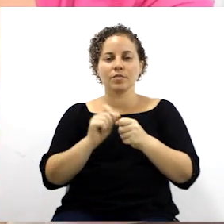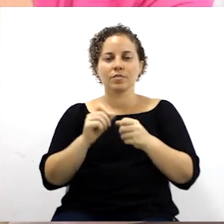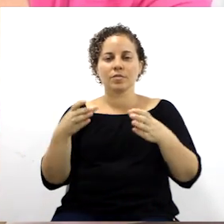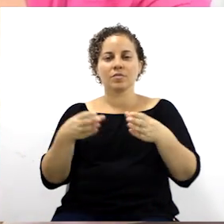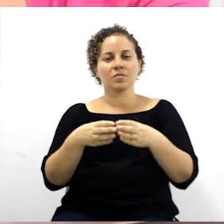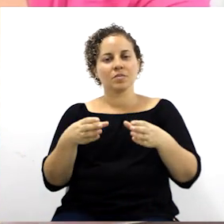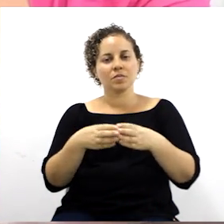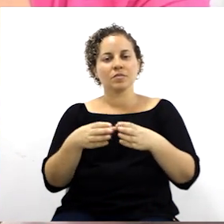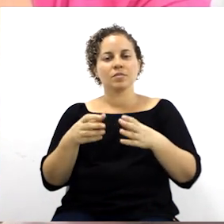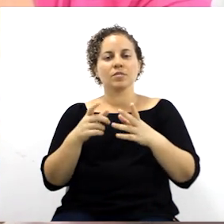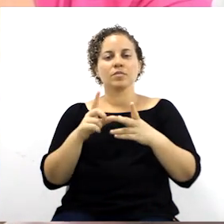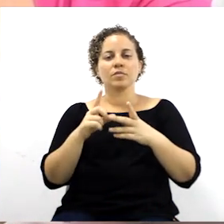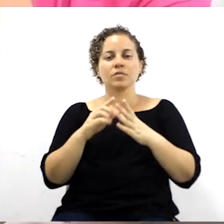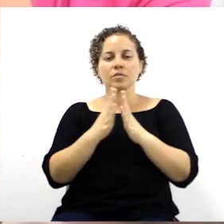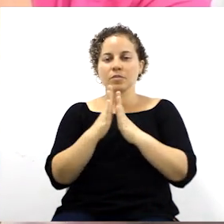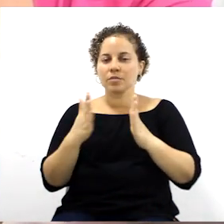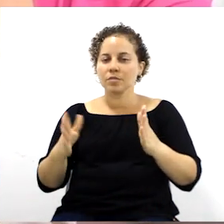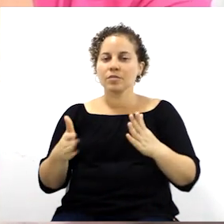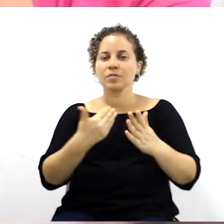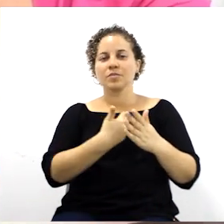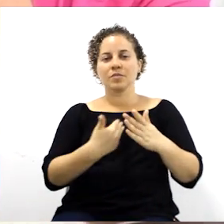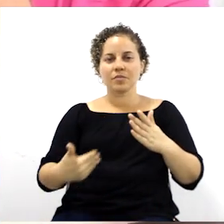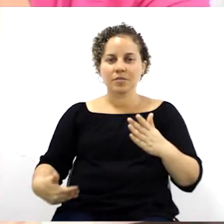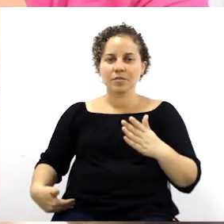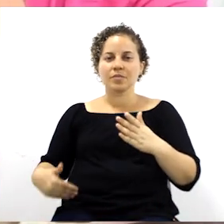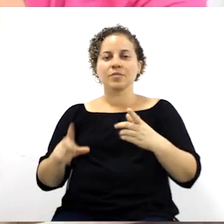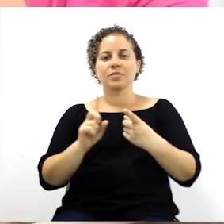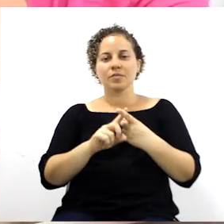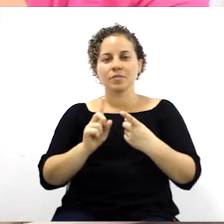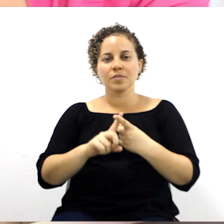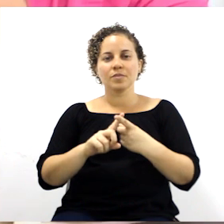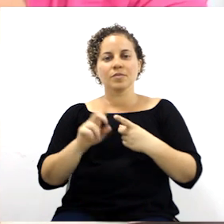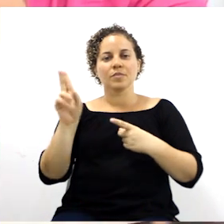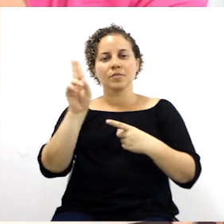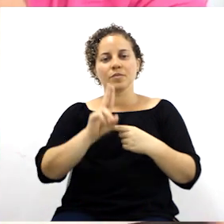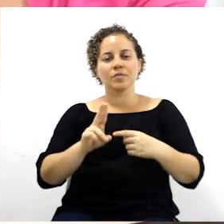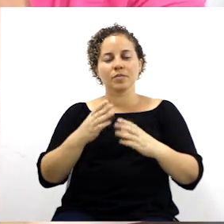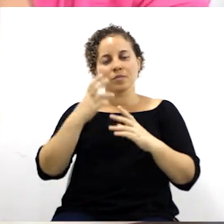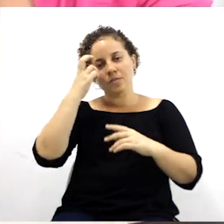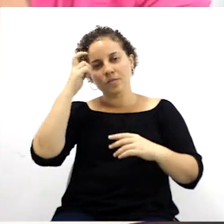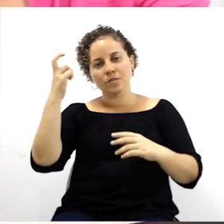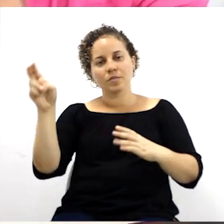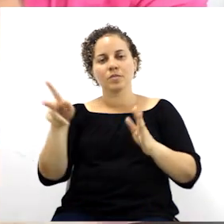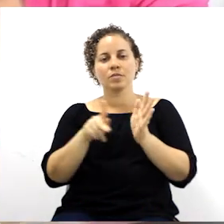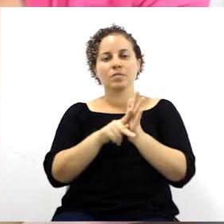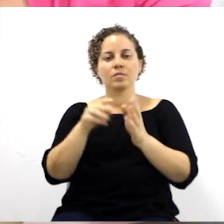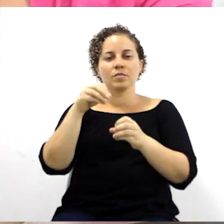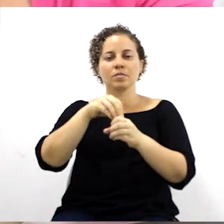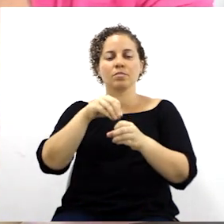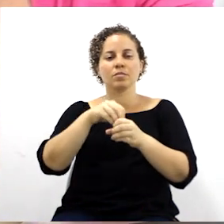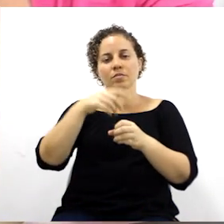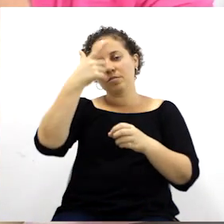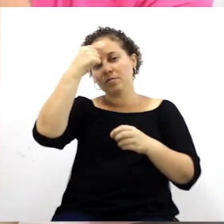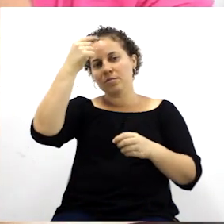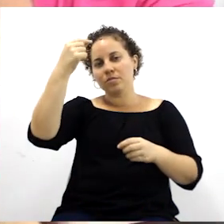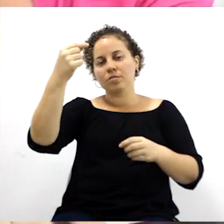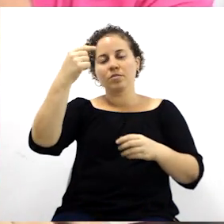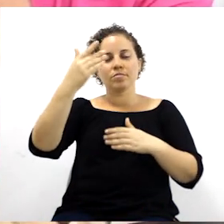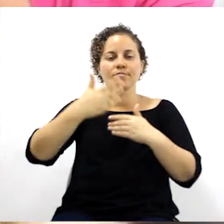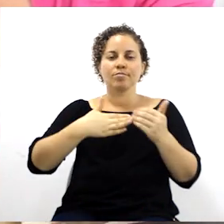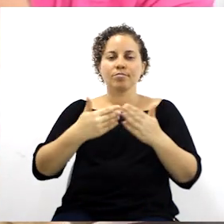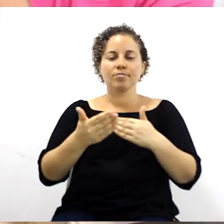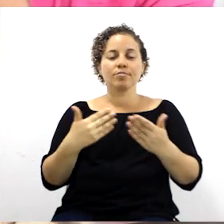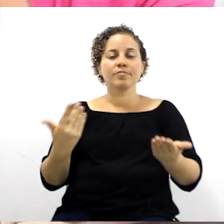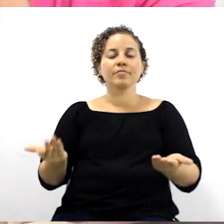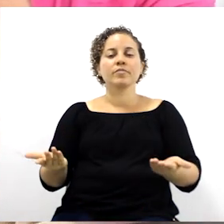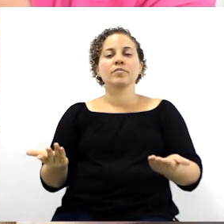Mas, por exemplo, numa biblioteca pública, né, que ação cultural você pode desenvolver, numa biblioteca universitária, numa biblioteca, enfim. É